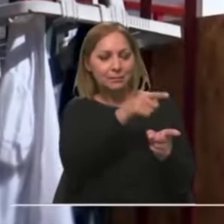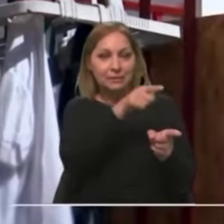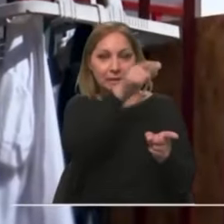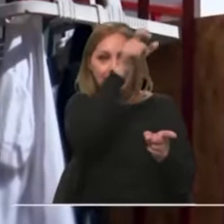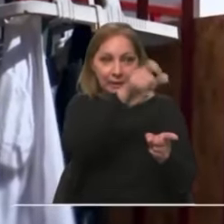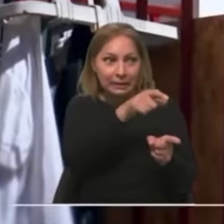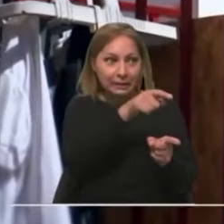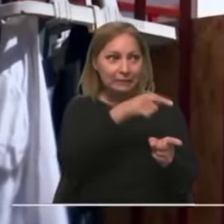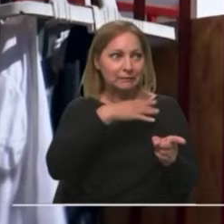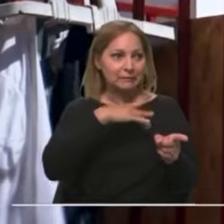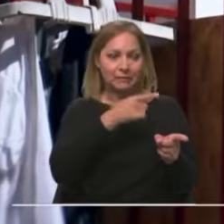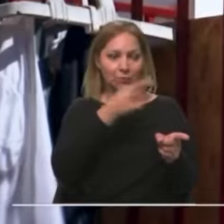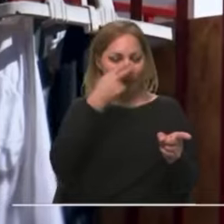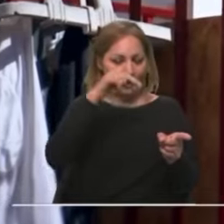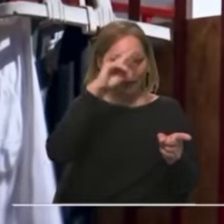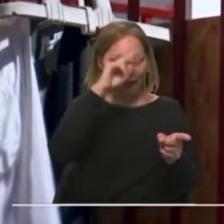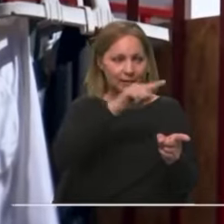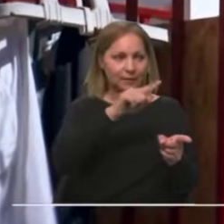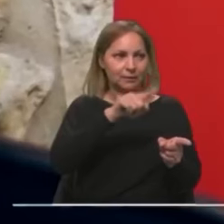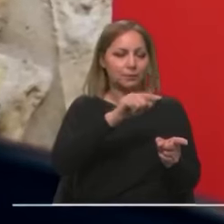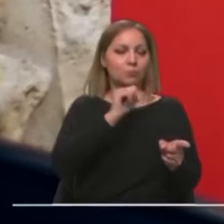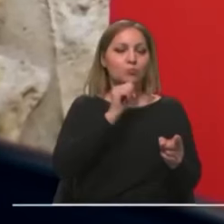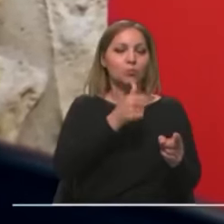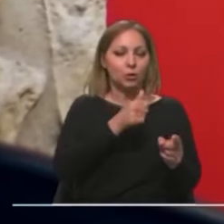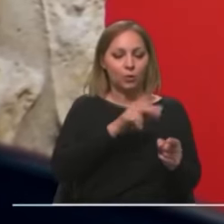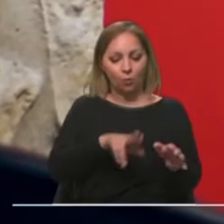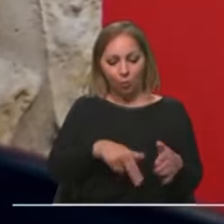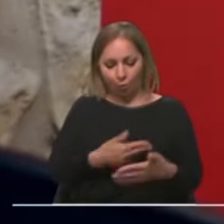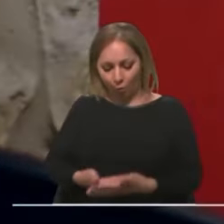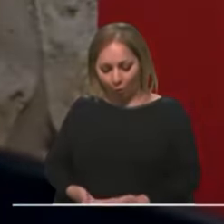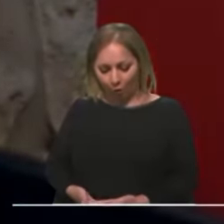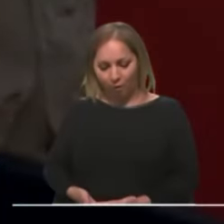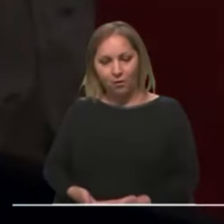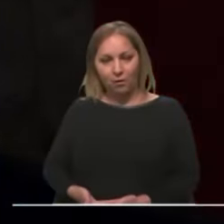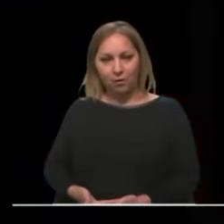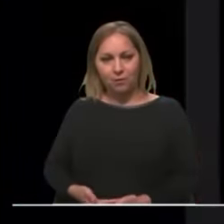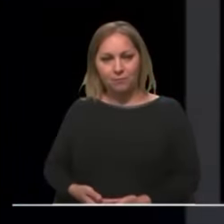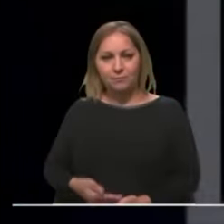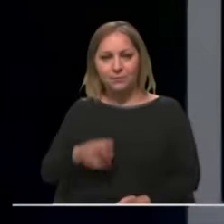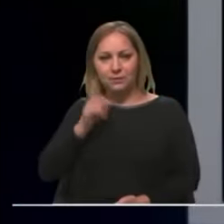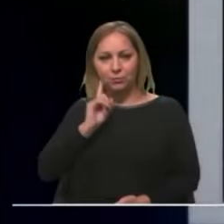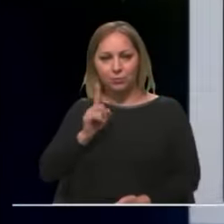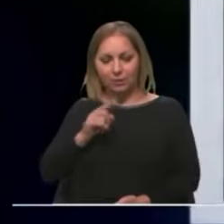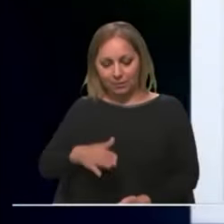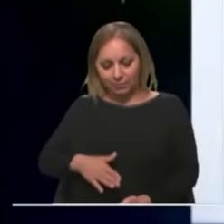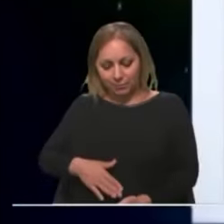Alisson morreu deitado no col da mulher que carregava na barri a filha do